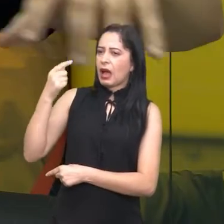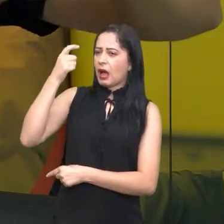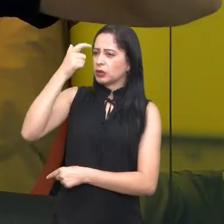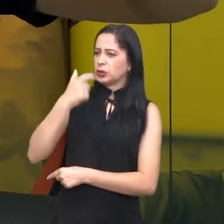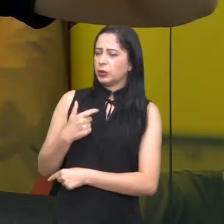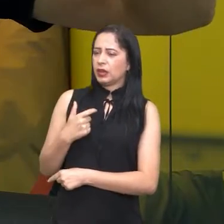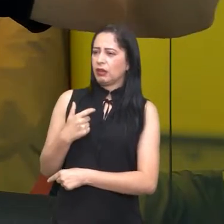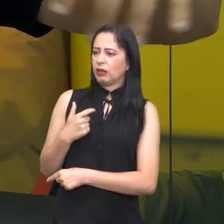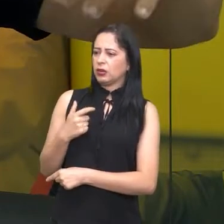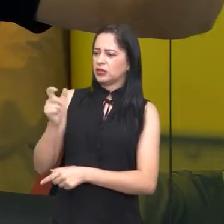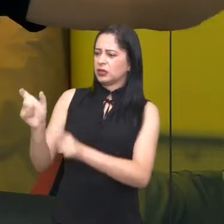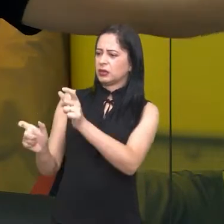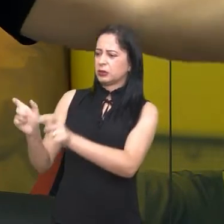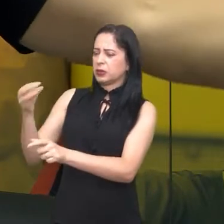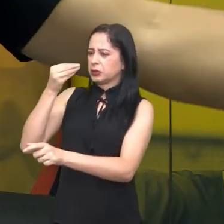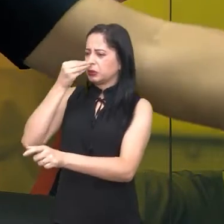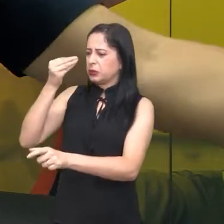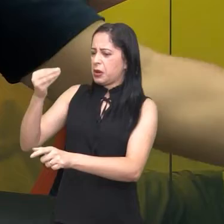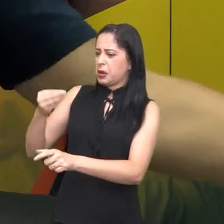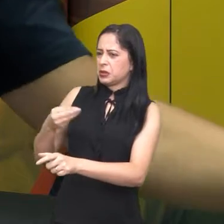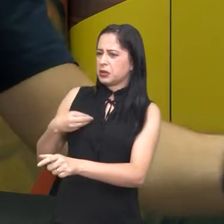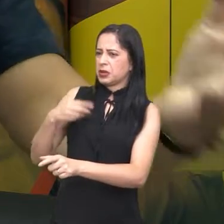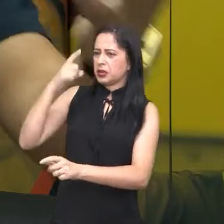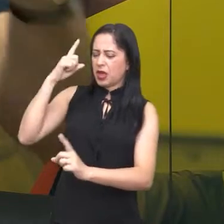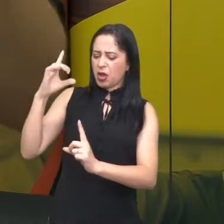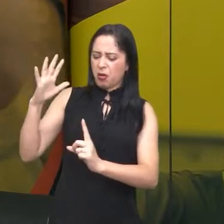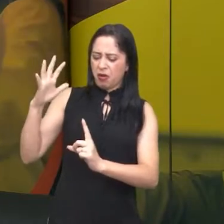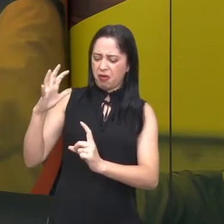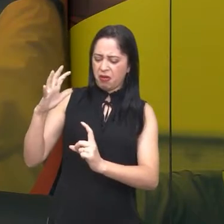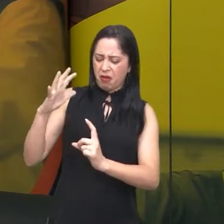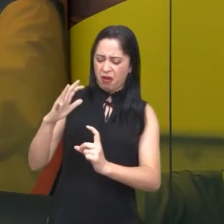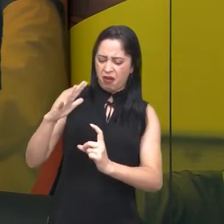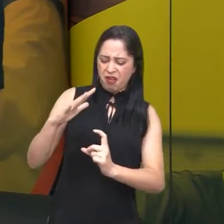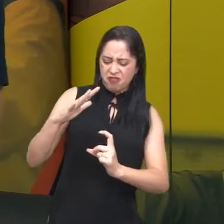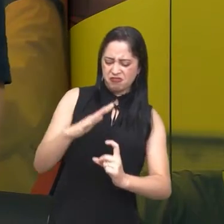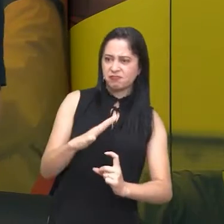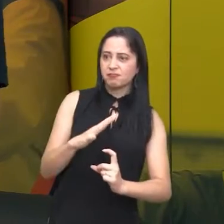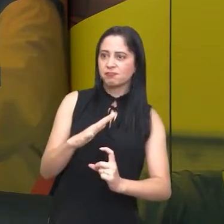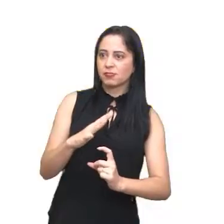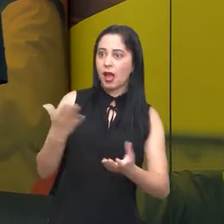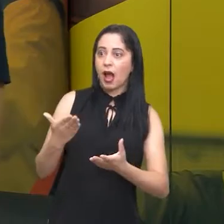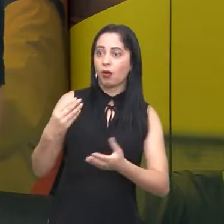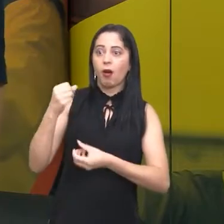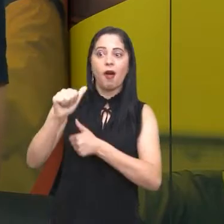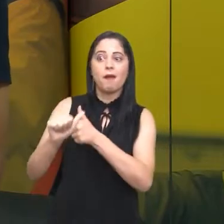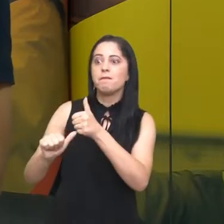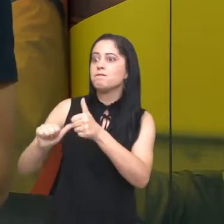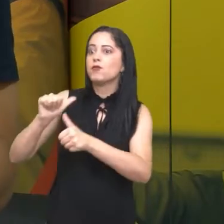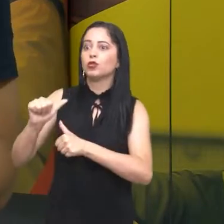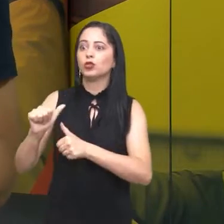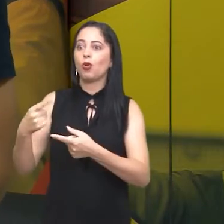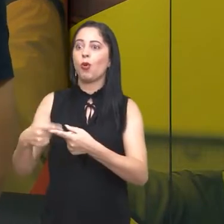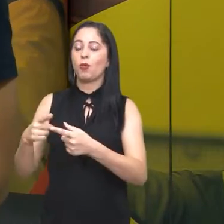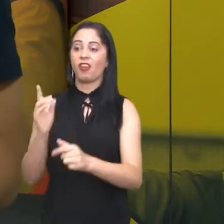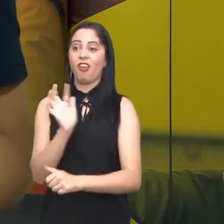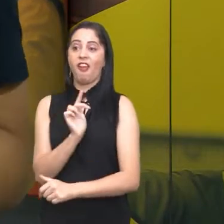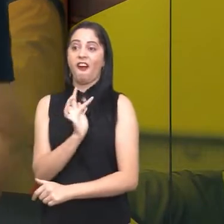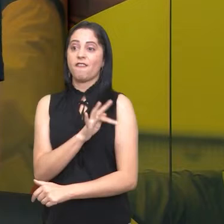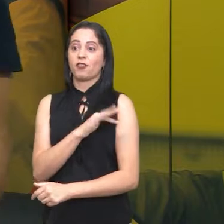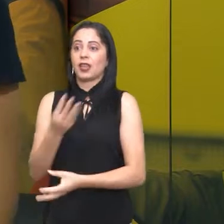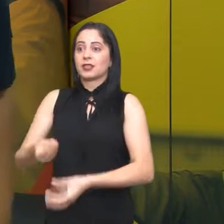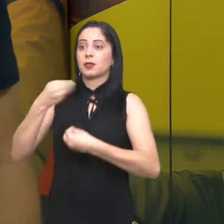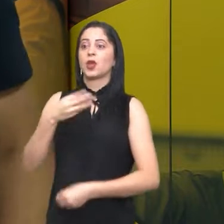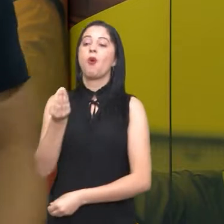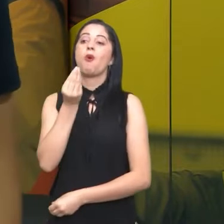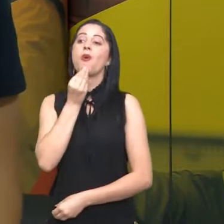ambiente onde eu era visto como depreciado, me colocar num ambiente onde eu era parte foi muito importante para a minha vida. E